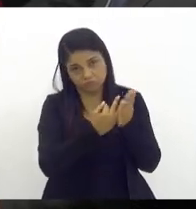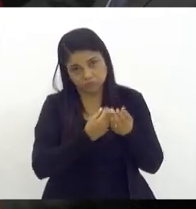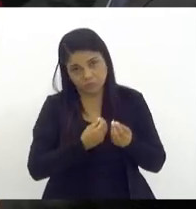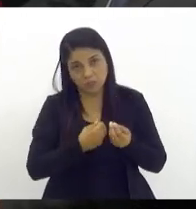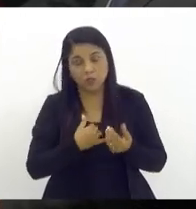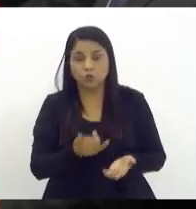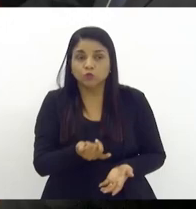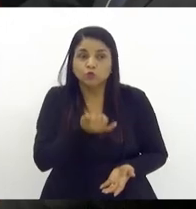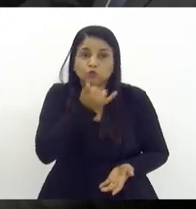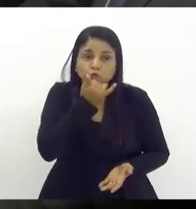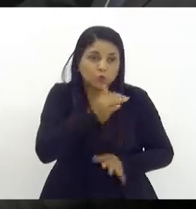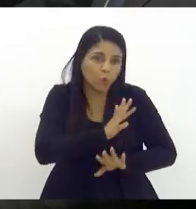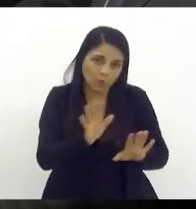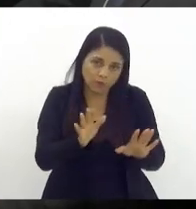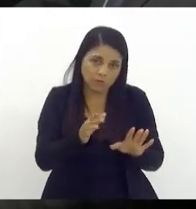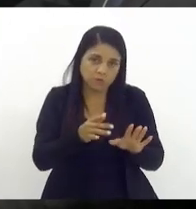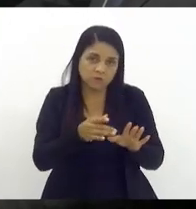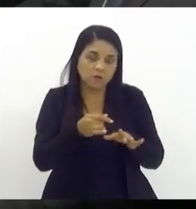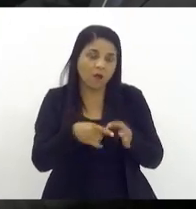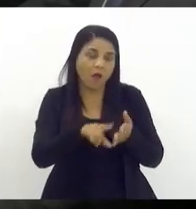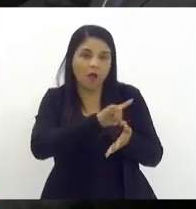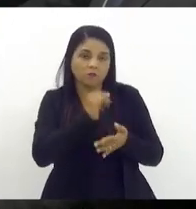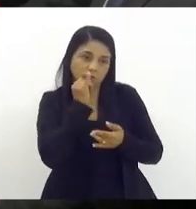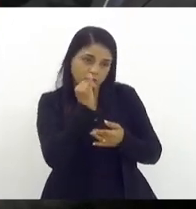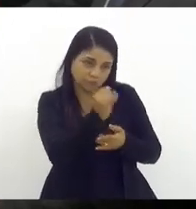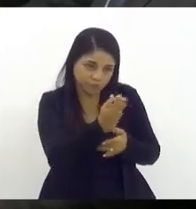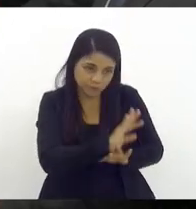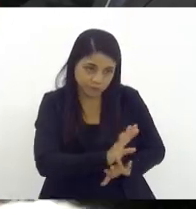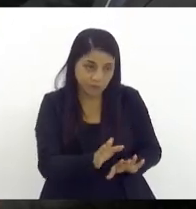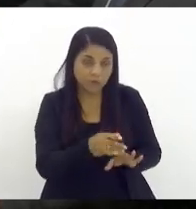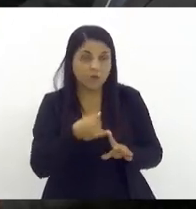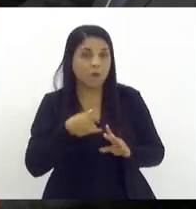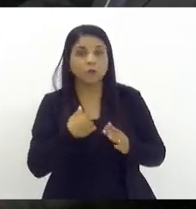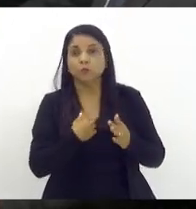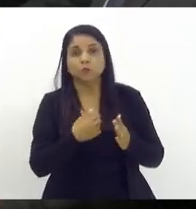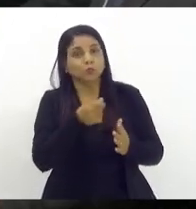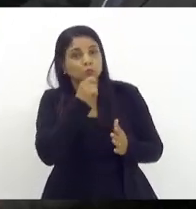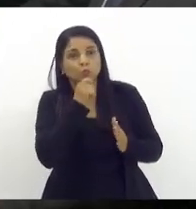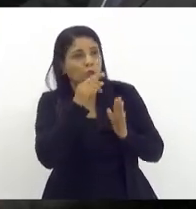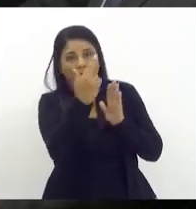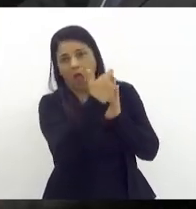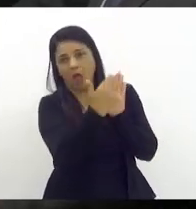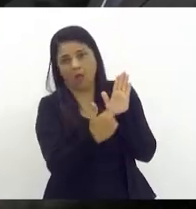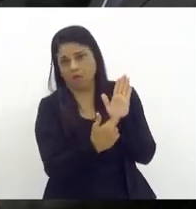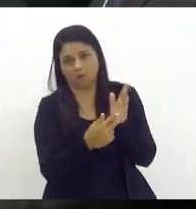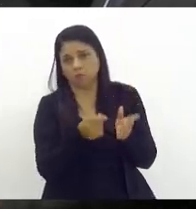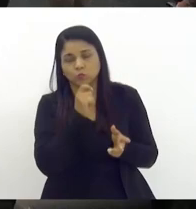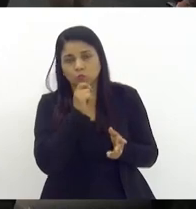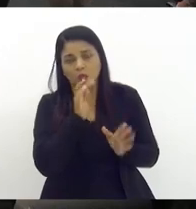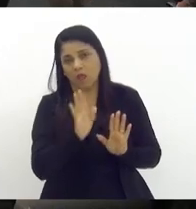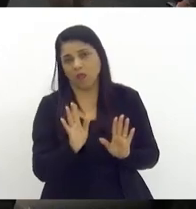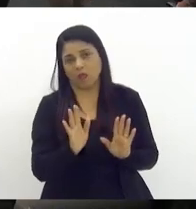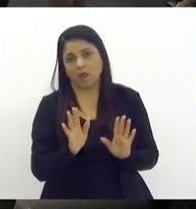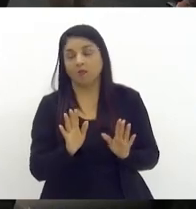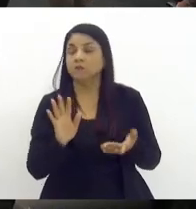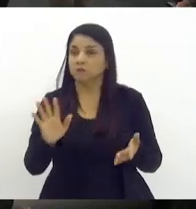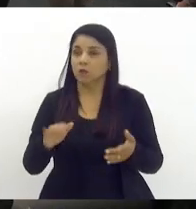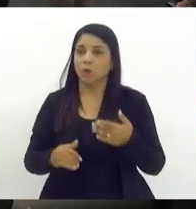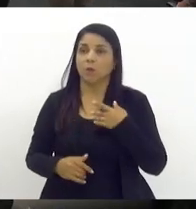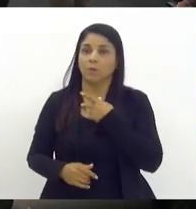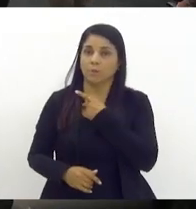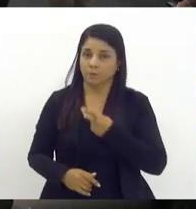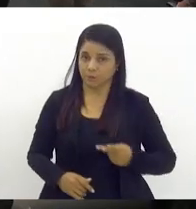peço escusas a Vossa Excelência, mas não há nenhum óbice regimental quanto a isso, deputado Luiz Paulo. Senhor presidente,